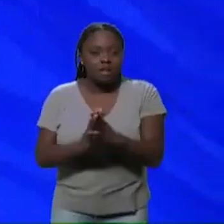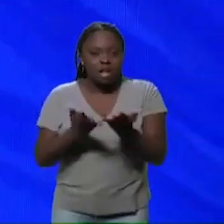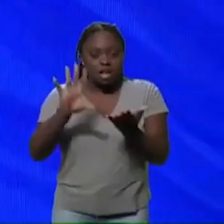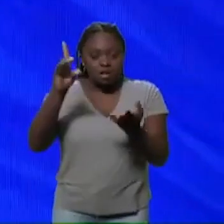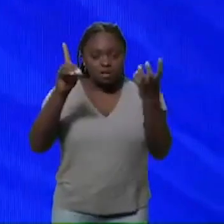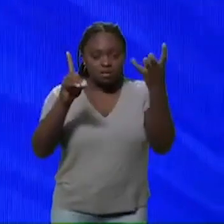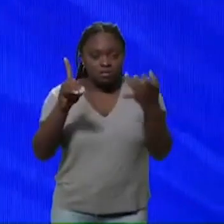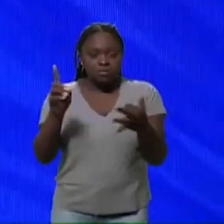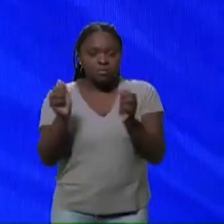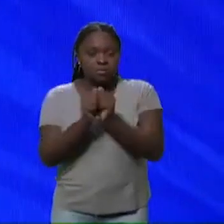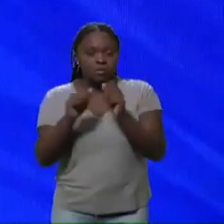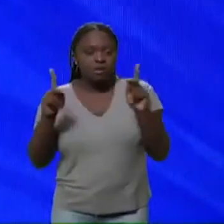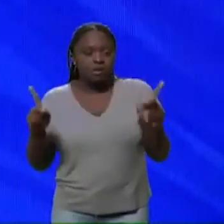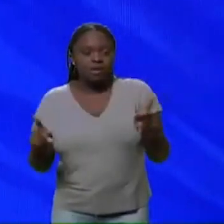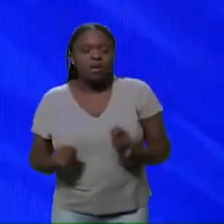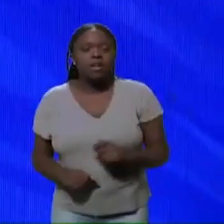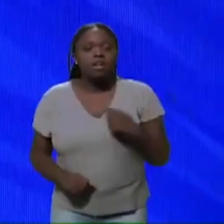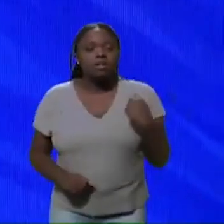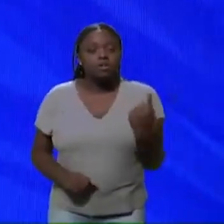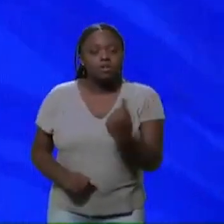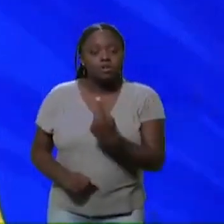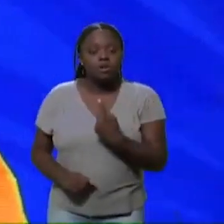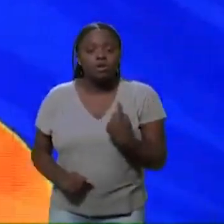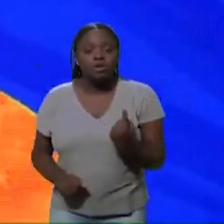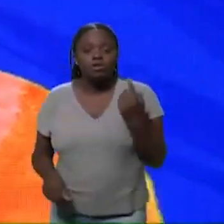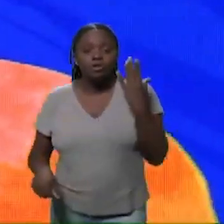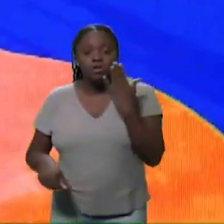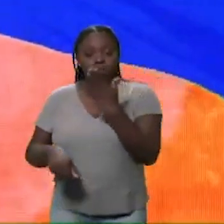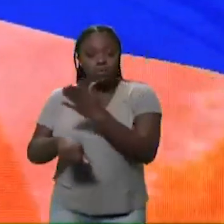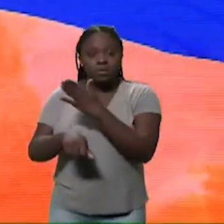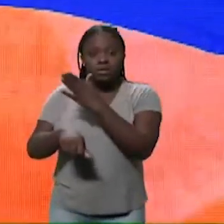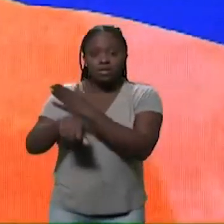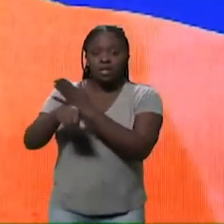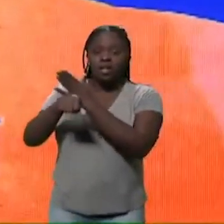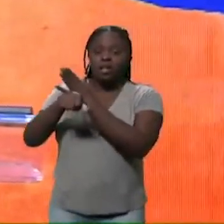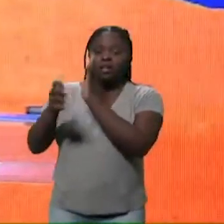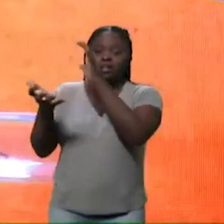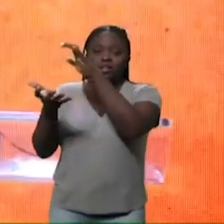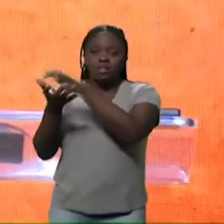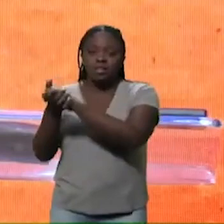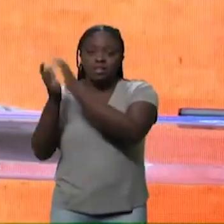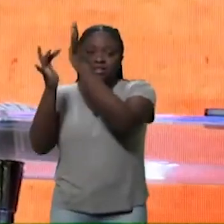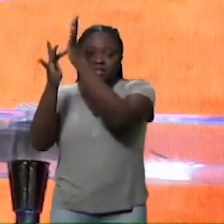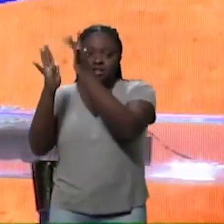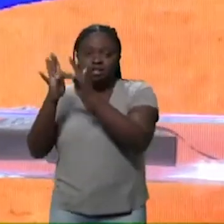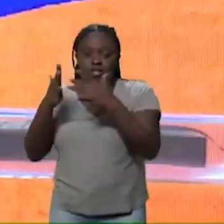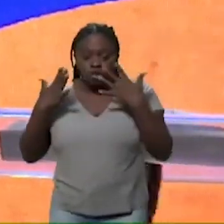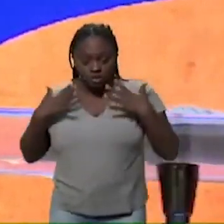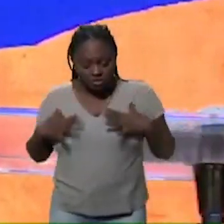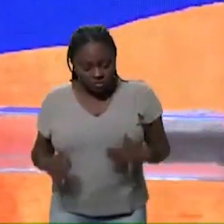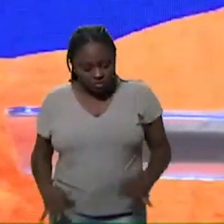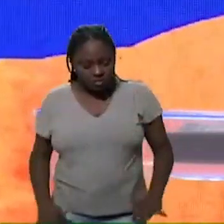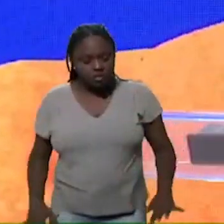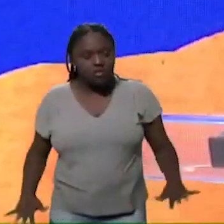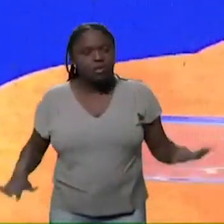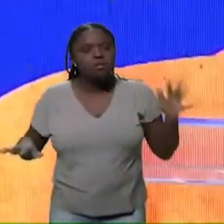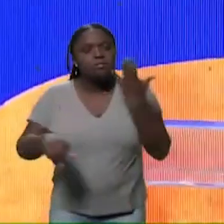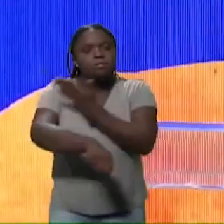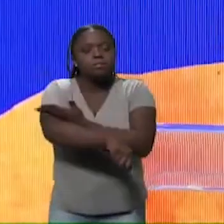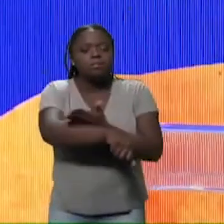livro do Apocalipse, que nós vamos entrar para a boda do Cordeiro, para o casamento com Jesus, vestidos de branco.